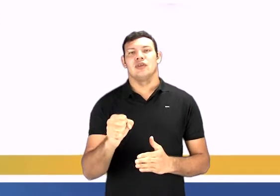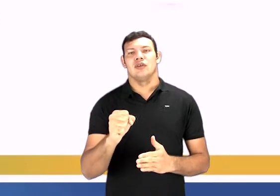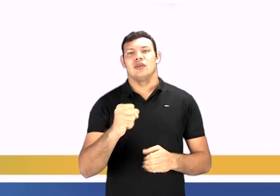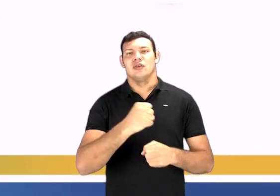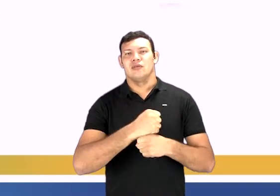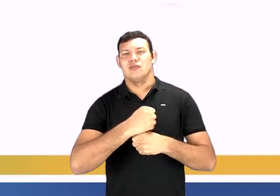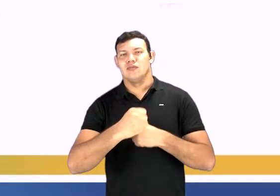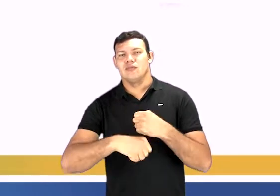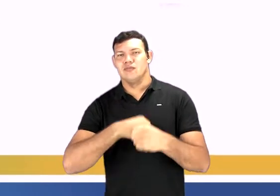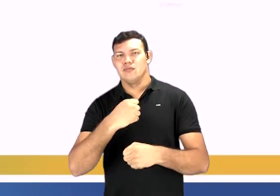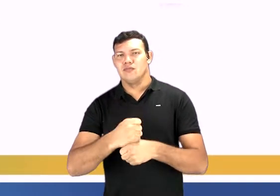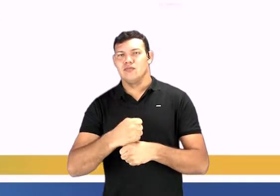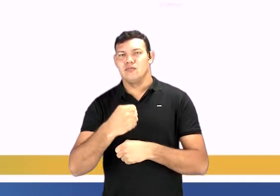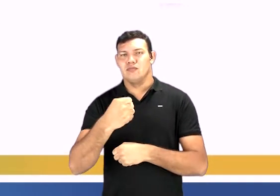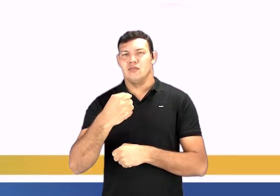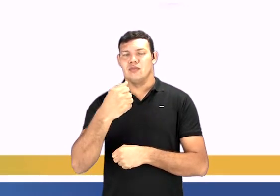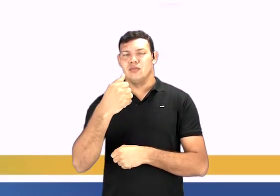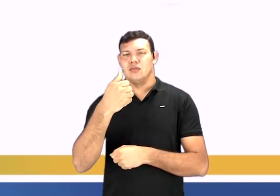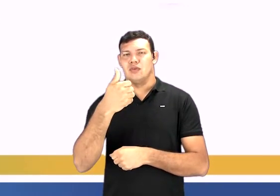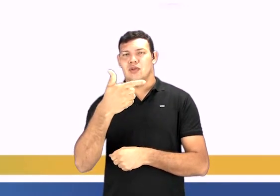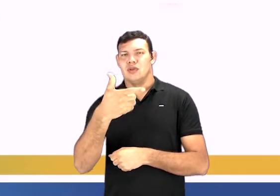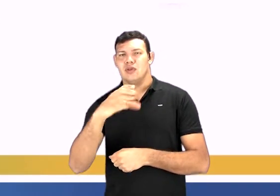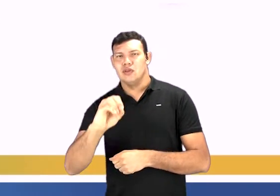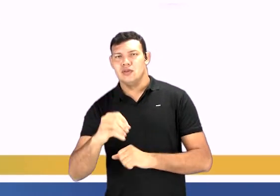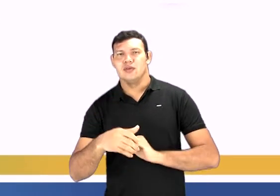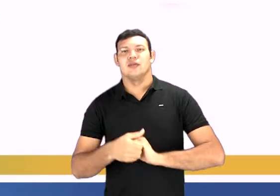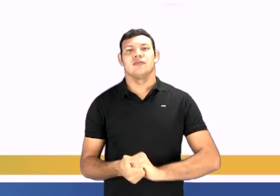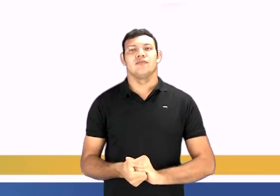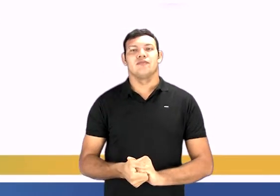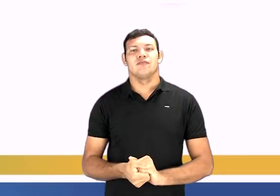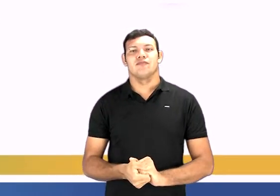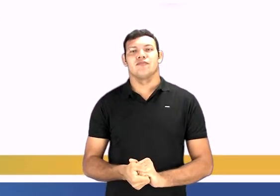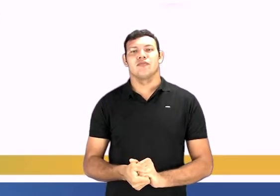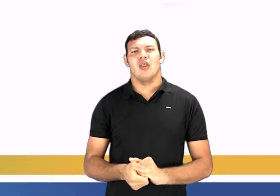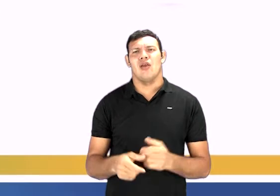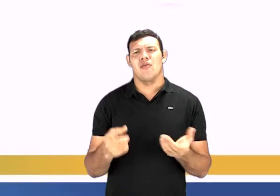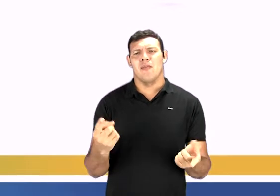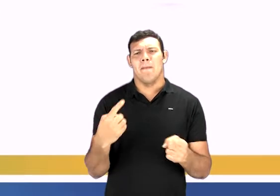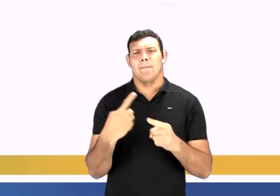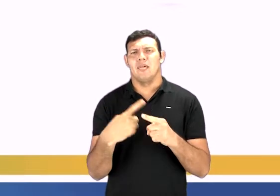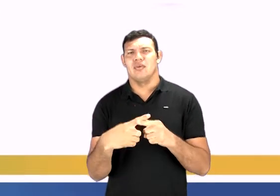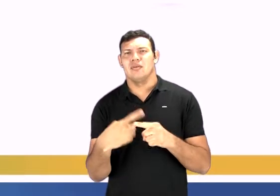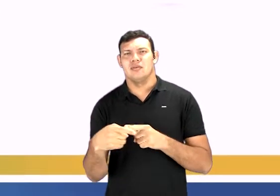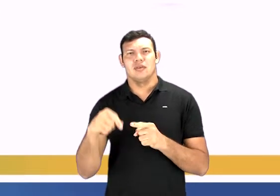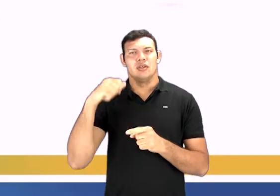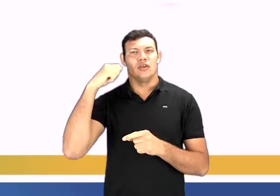os artistas buscavam outros olhares e maneiras de representar o mundo,